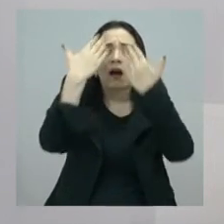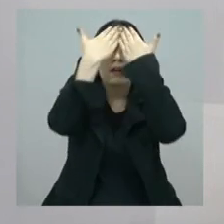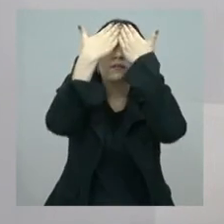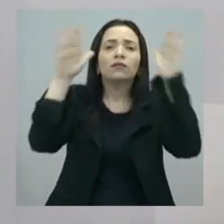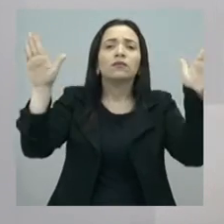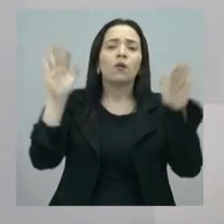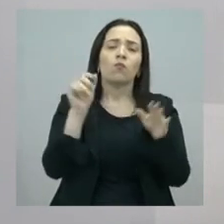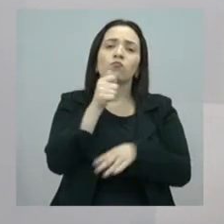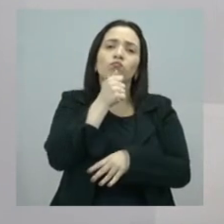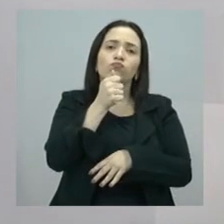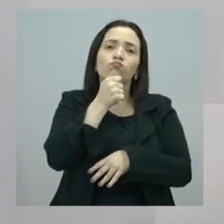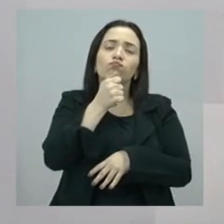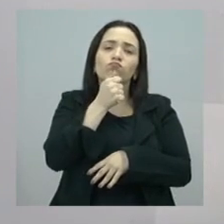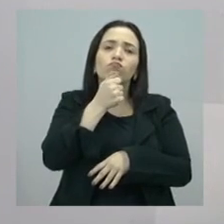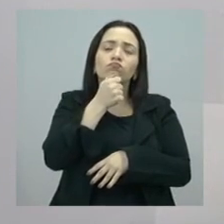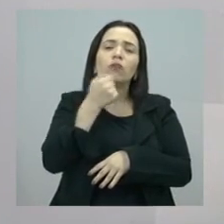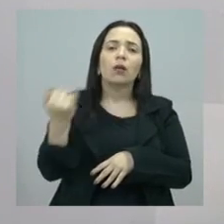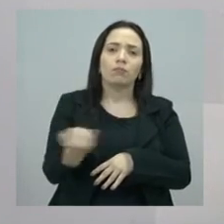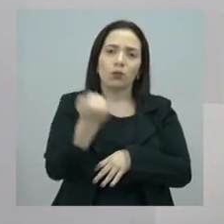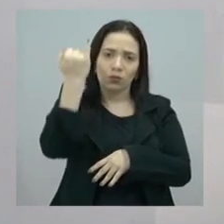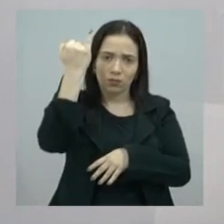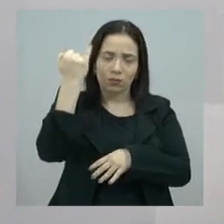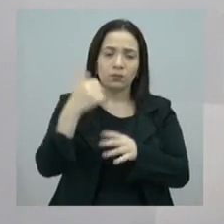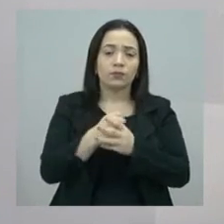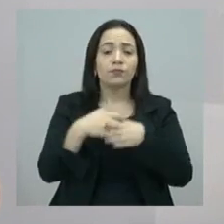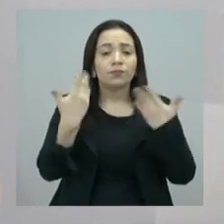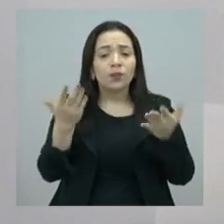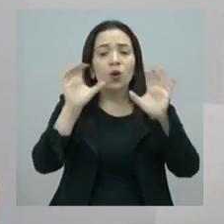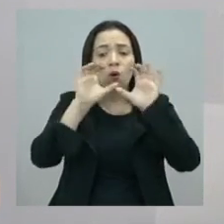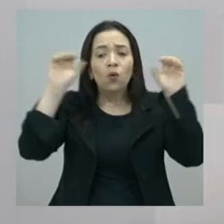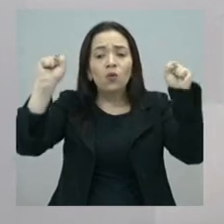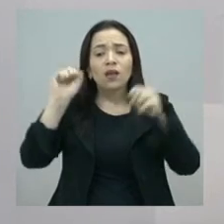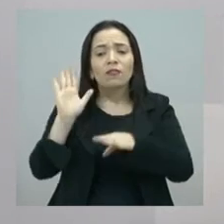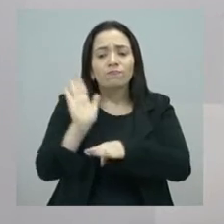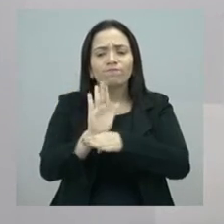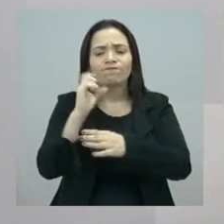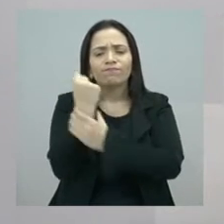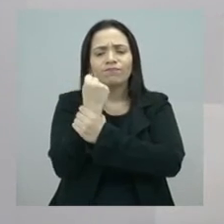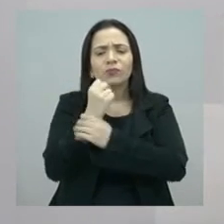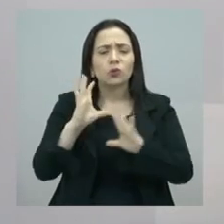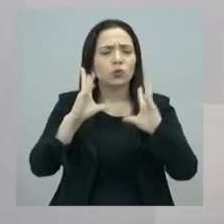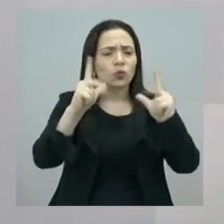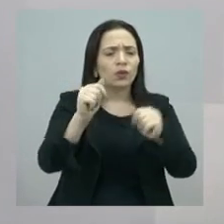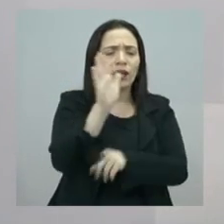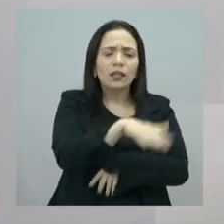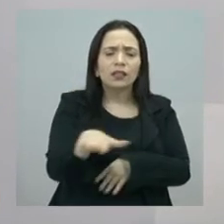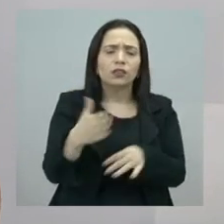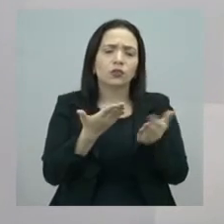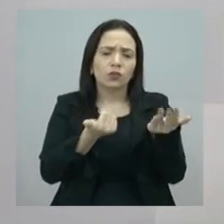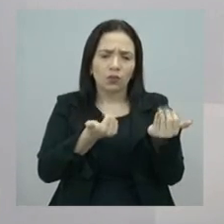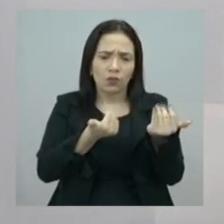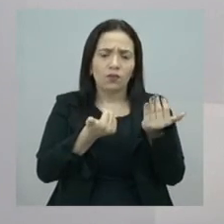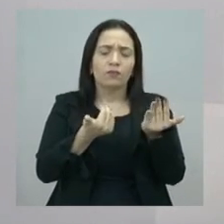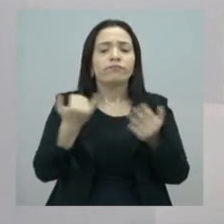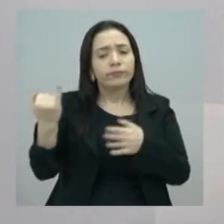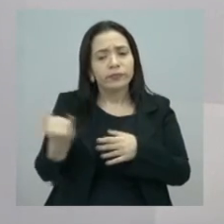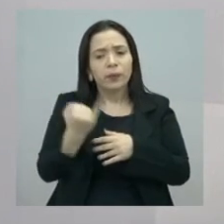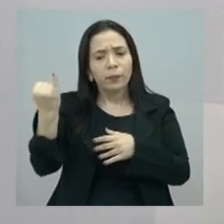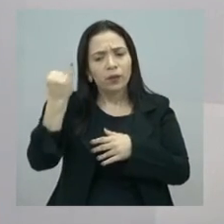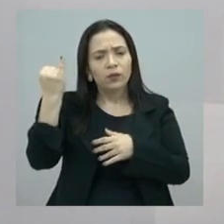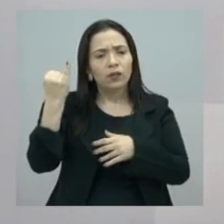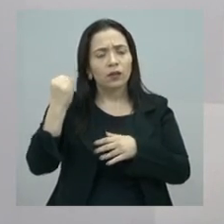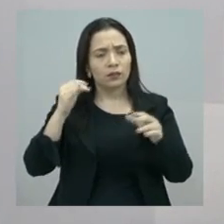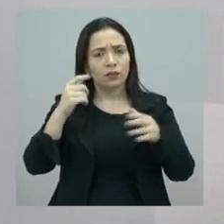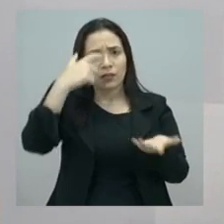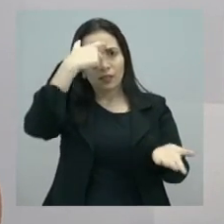não compreendeu qual é a importância. Então, o Conselho Tutelar protege todas as crianças e todos os adolescentes. E a importância do